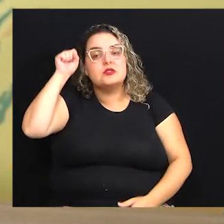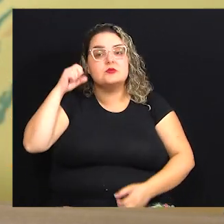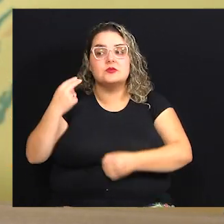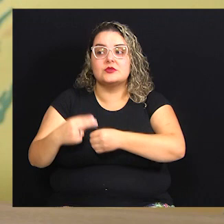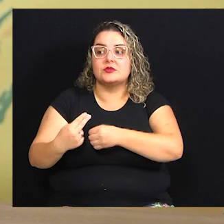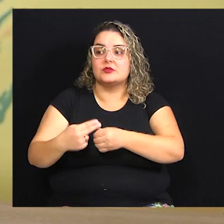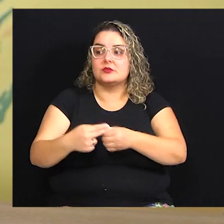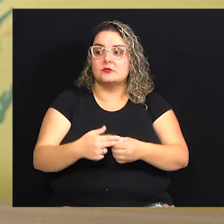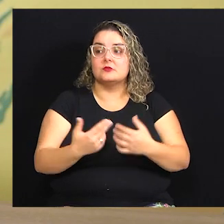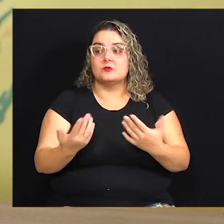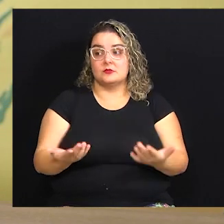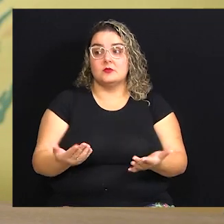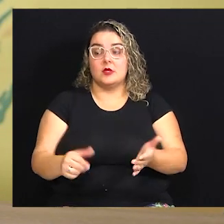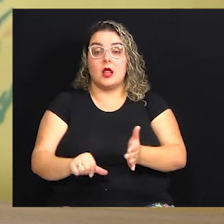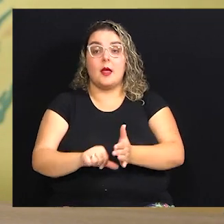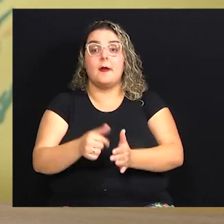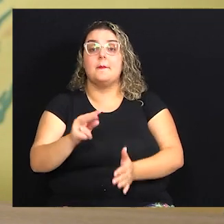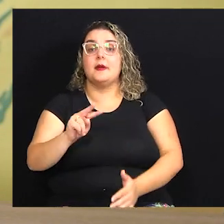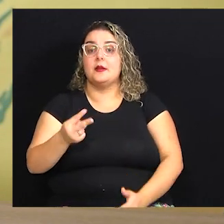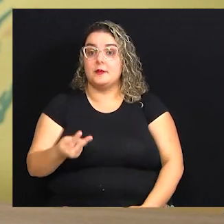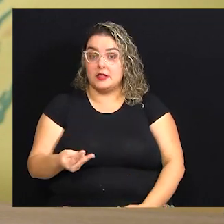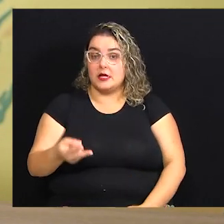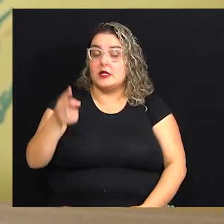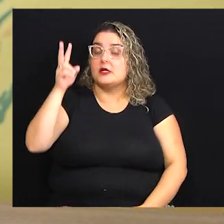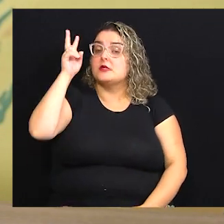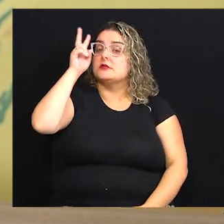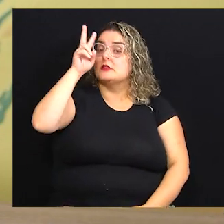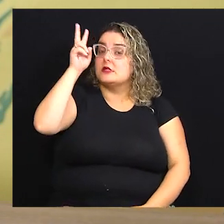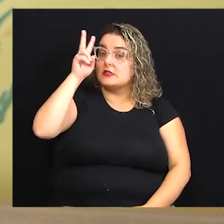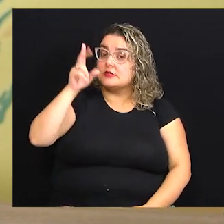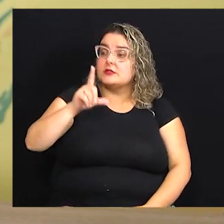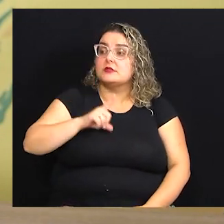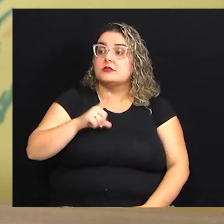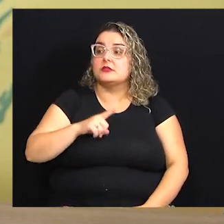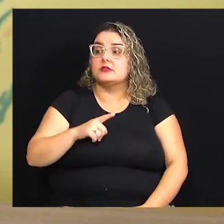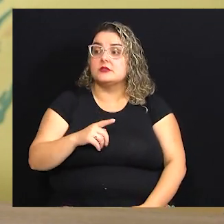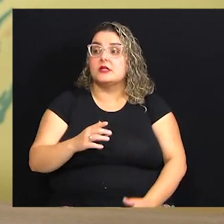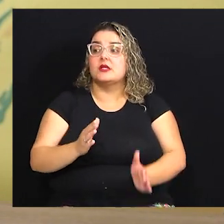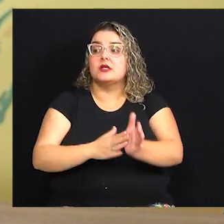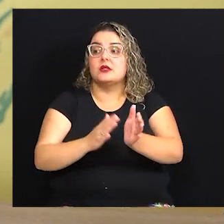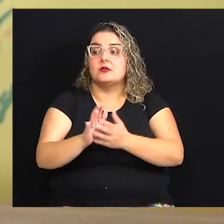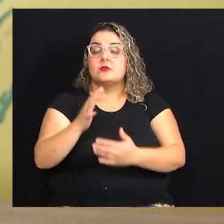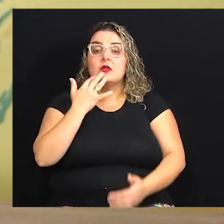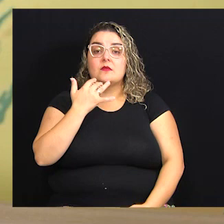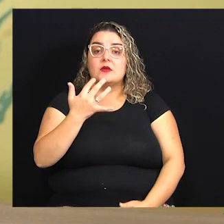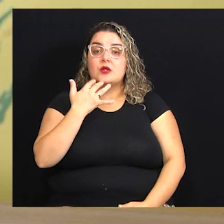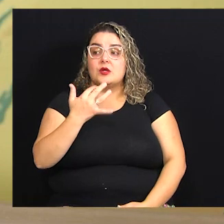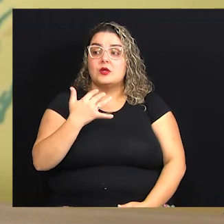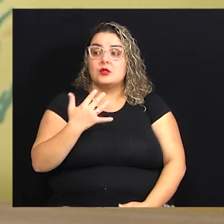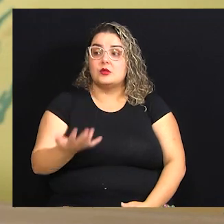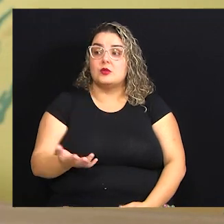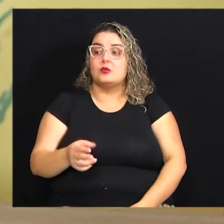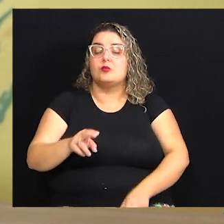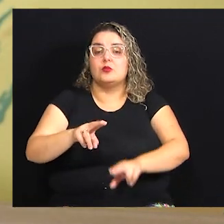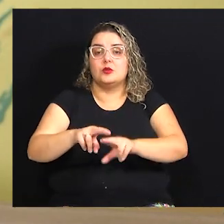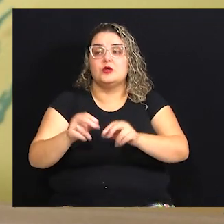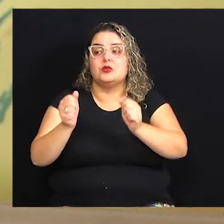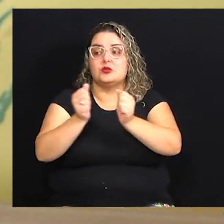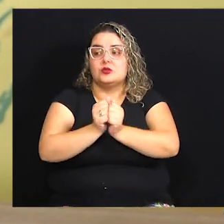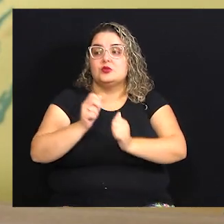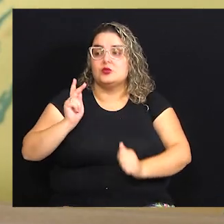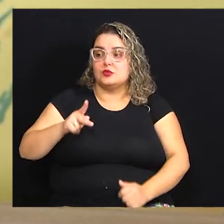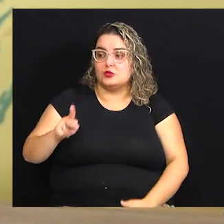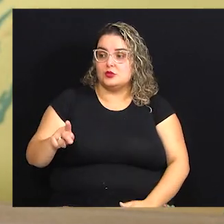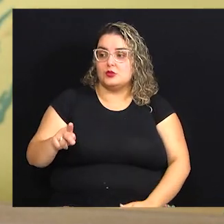Unicamp, que pela primeira vez na história terá provas coloridas. Por isso eu estou aqui